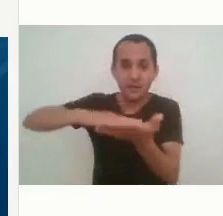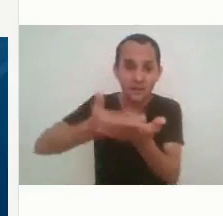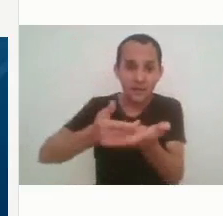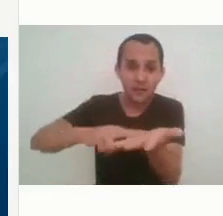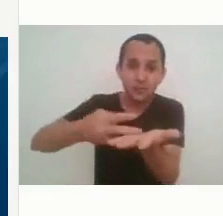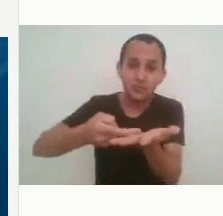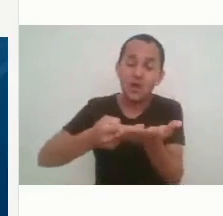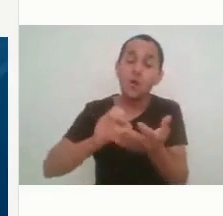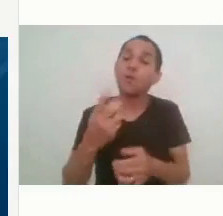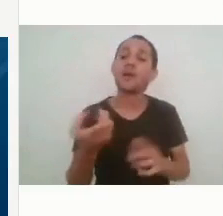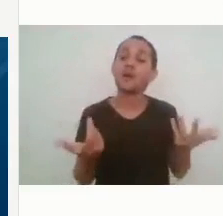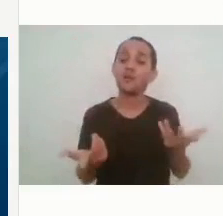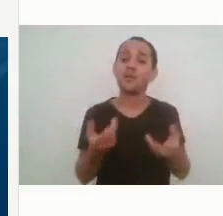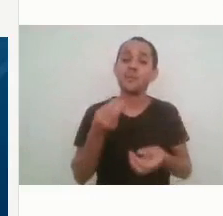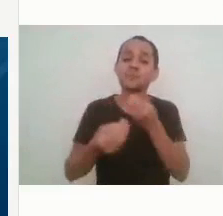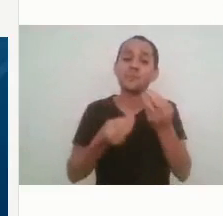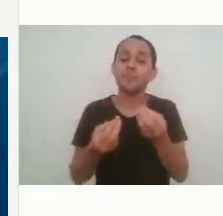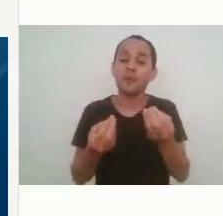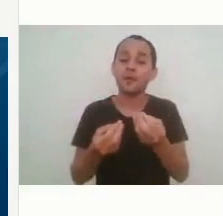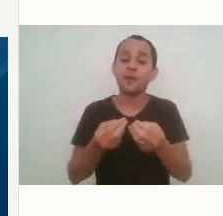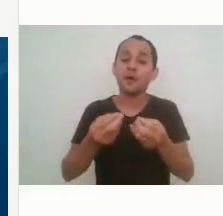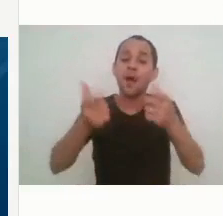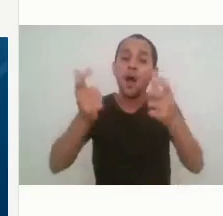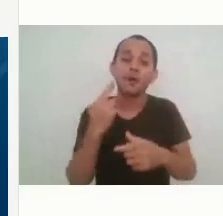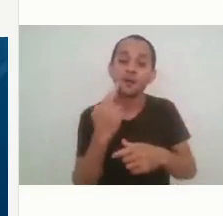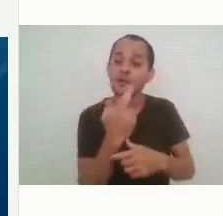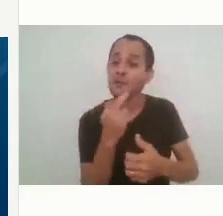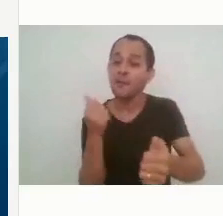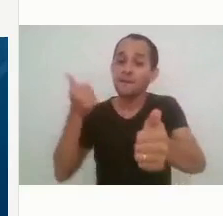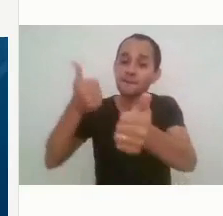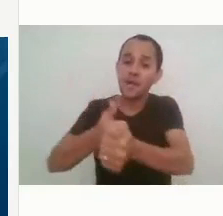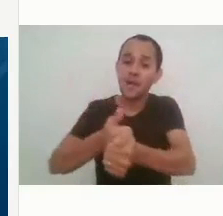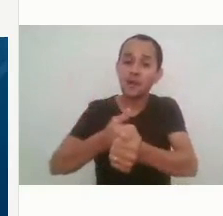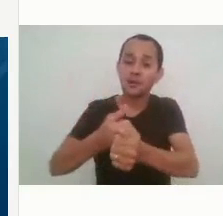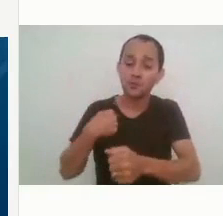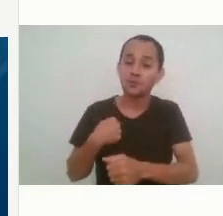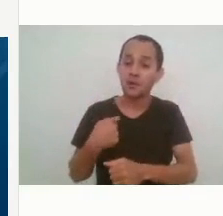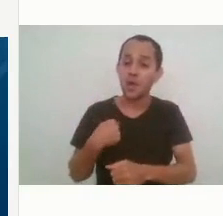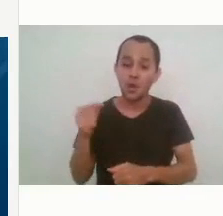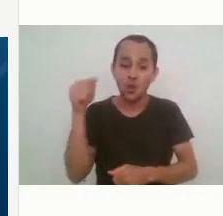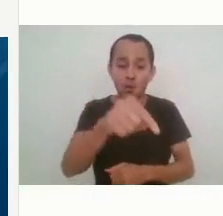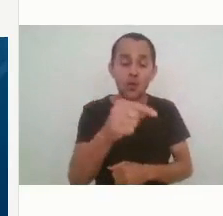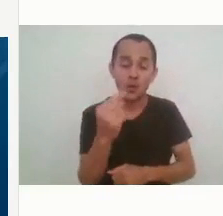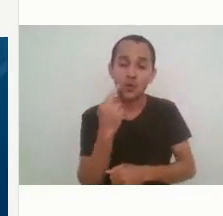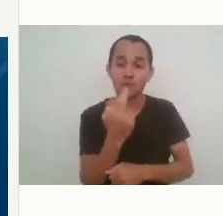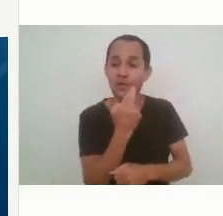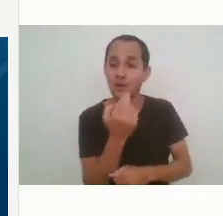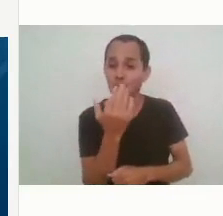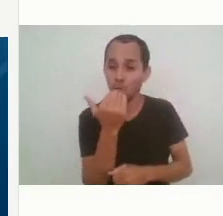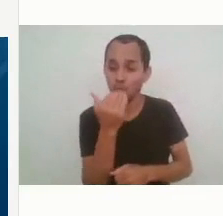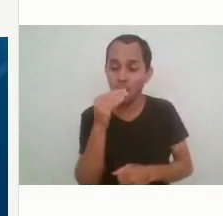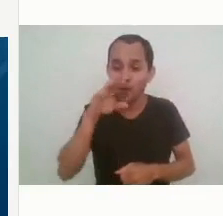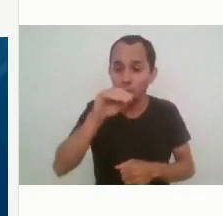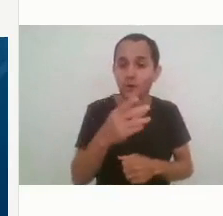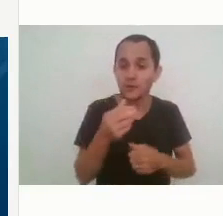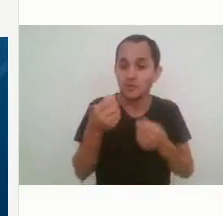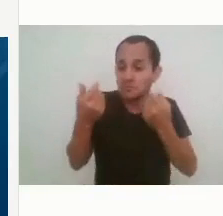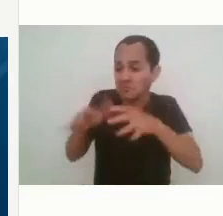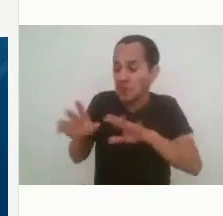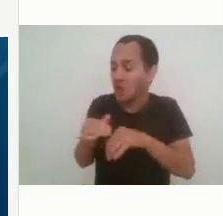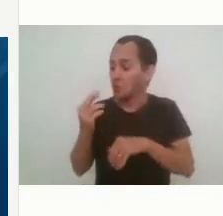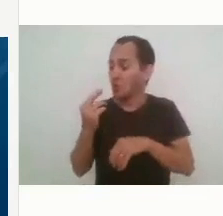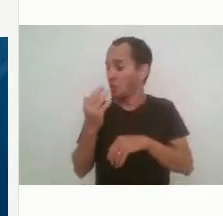como que é, onde que está o restaurante mais próximo para eu poder jantar se eu não quiser ficar no hotel, aonde eu posso passear